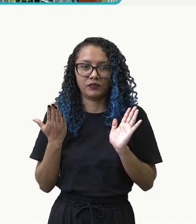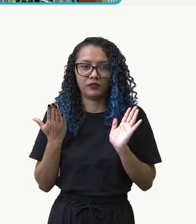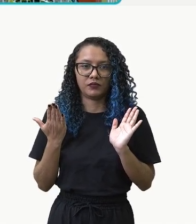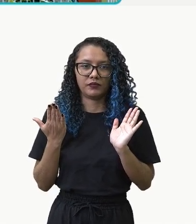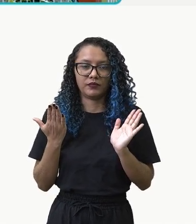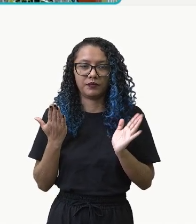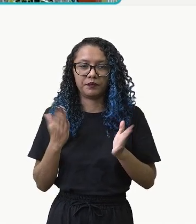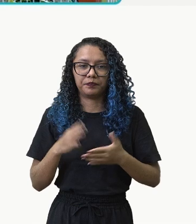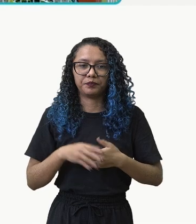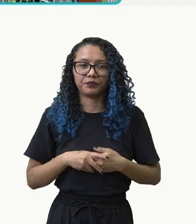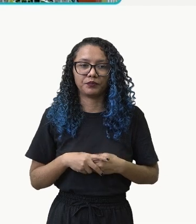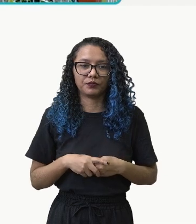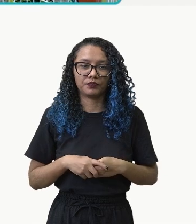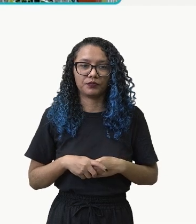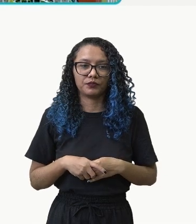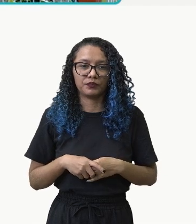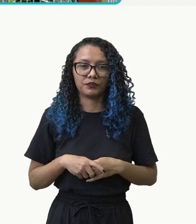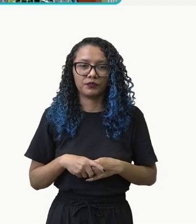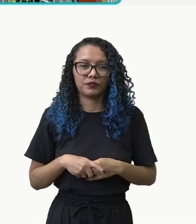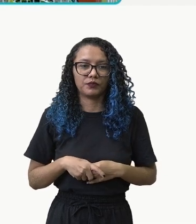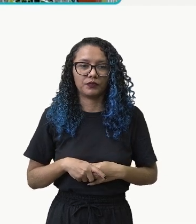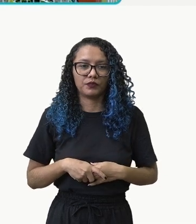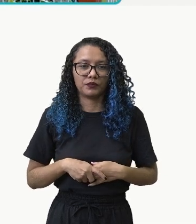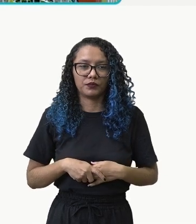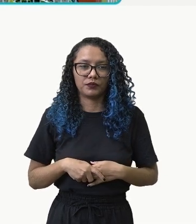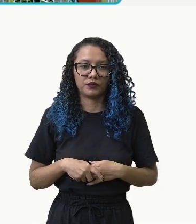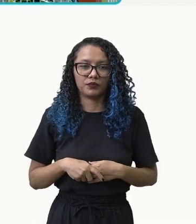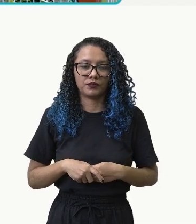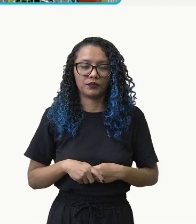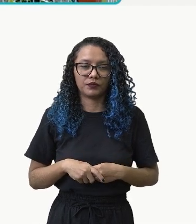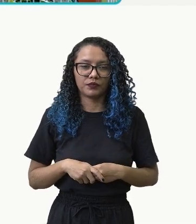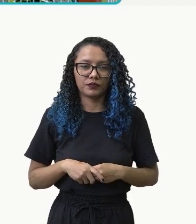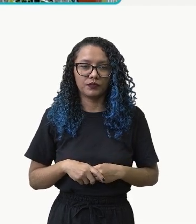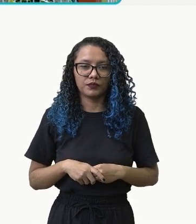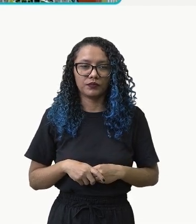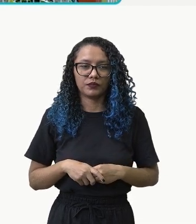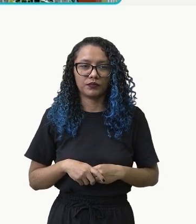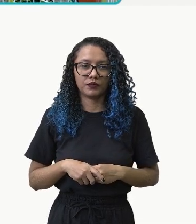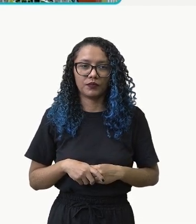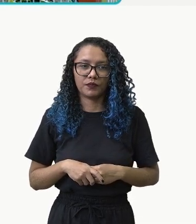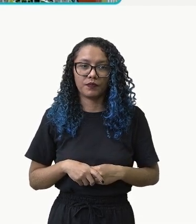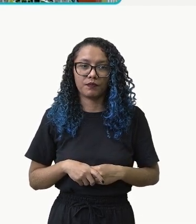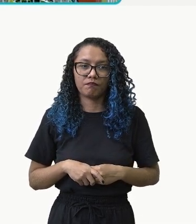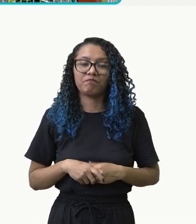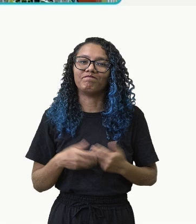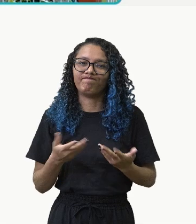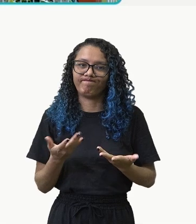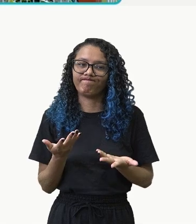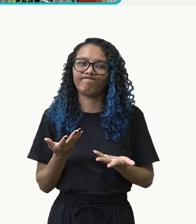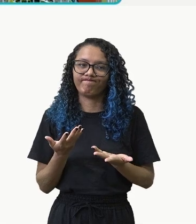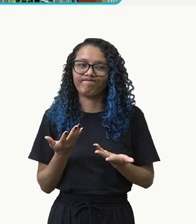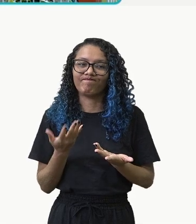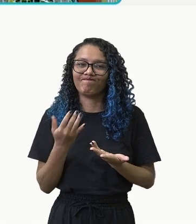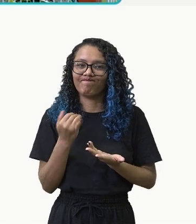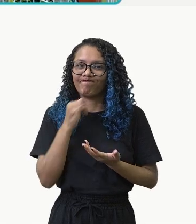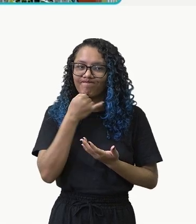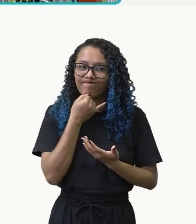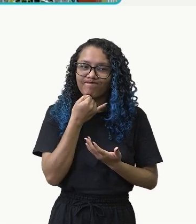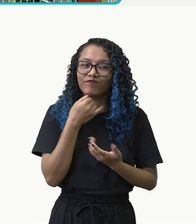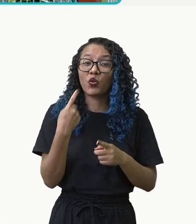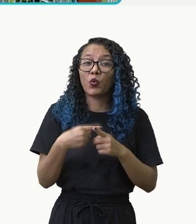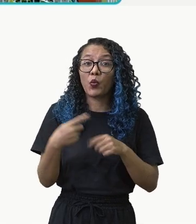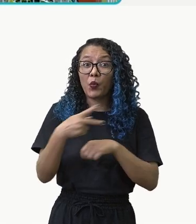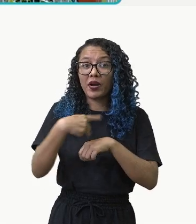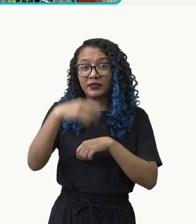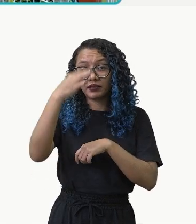números de especies es Clave para traficante de fauna Silvestre Que pena que o peru ele não vai não